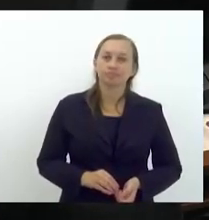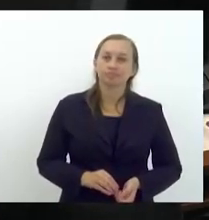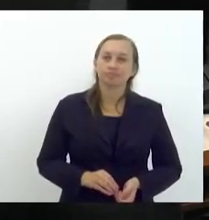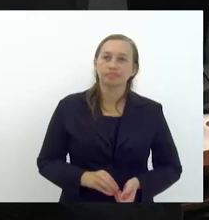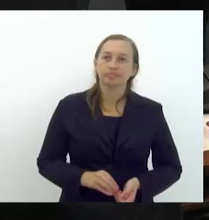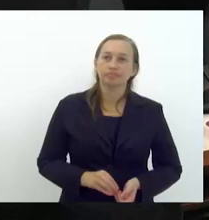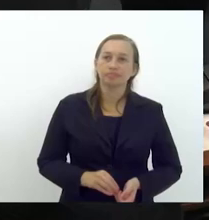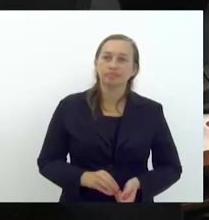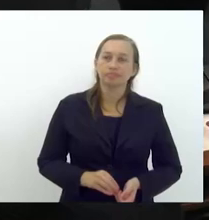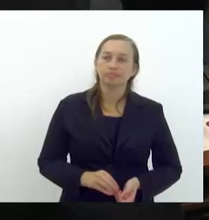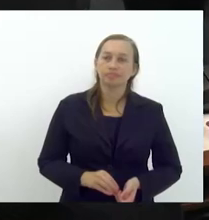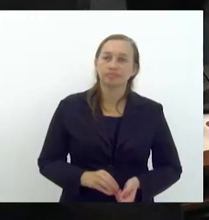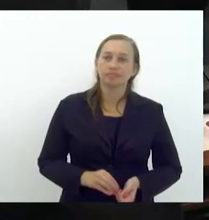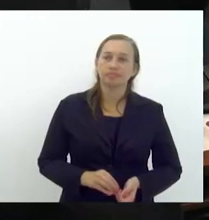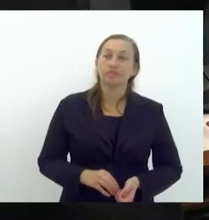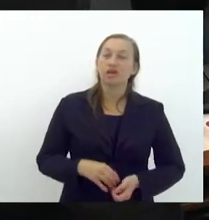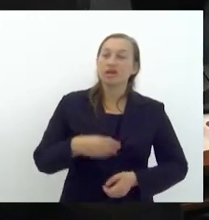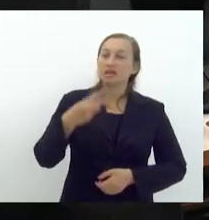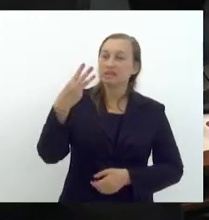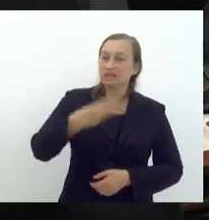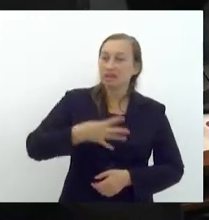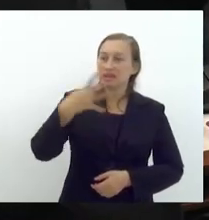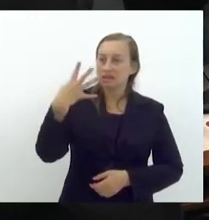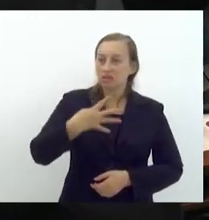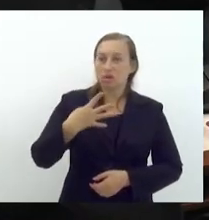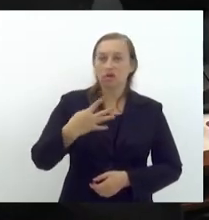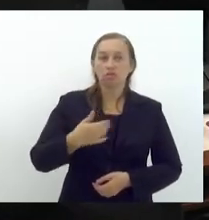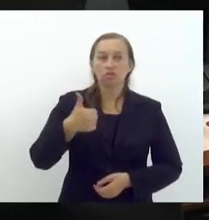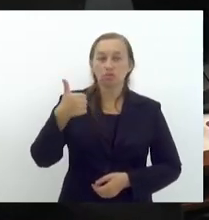venda um três e quatro